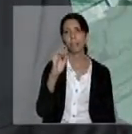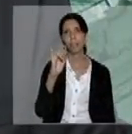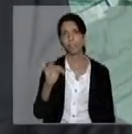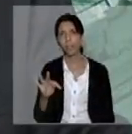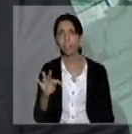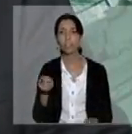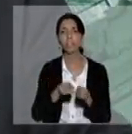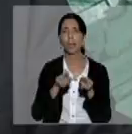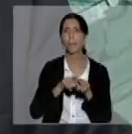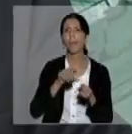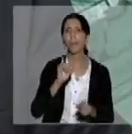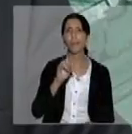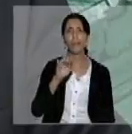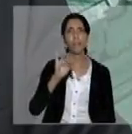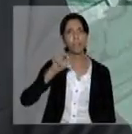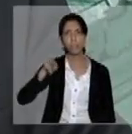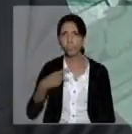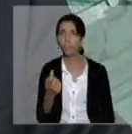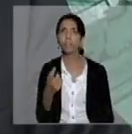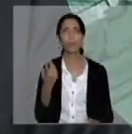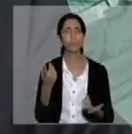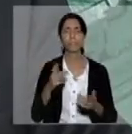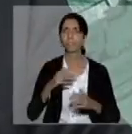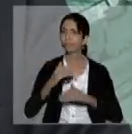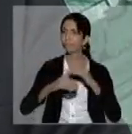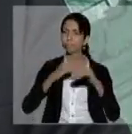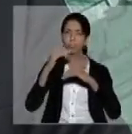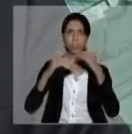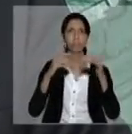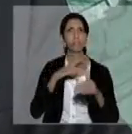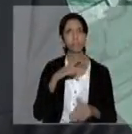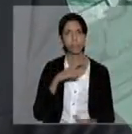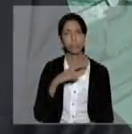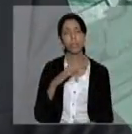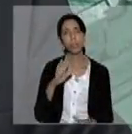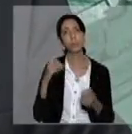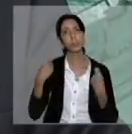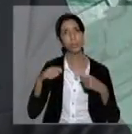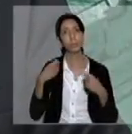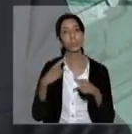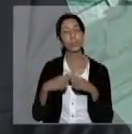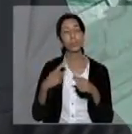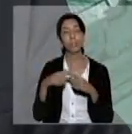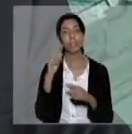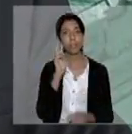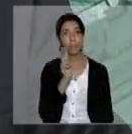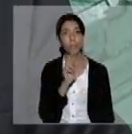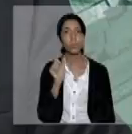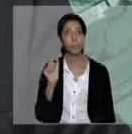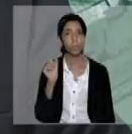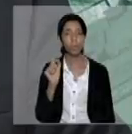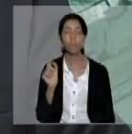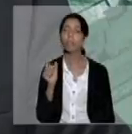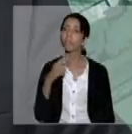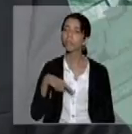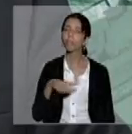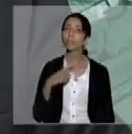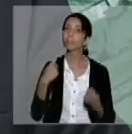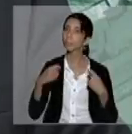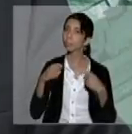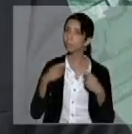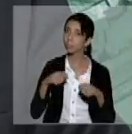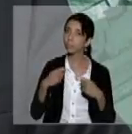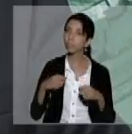com o Instituto, né? Então, foi um avanço grande. Precisamos avançar mais? Precisamos. Porque o que a gente vê é que a gente